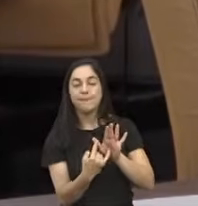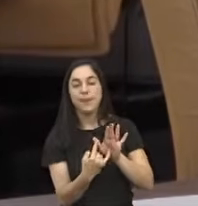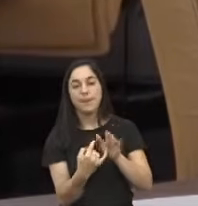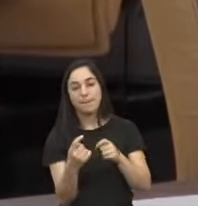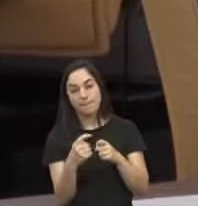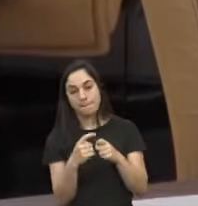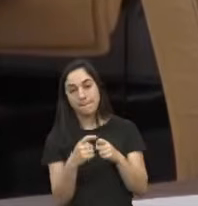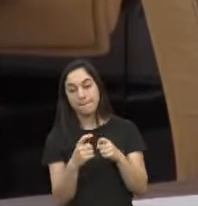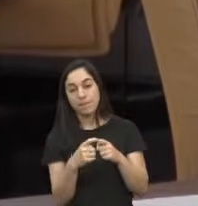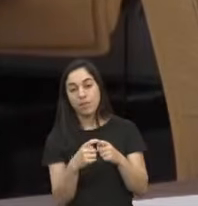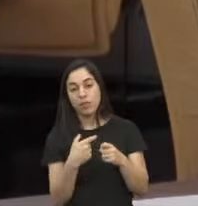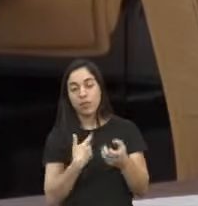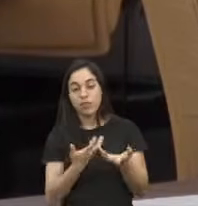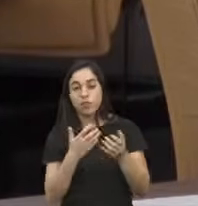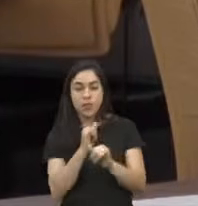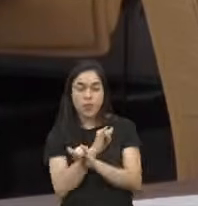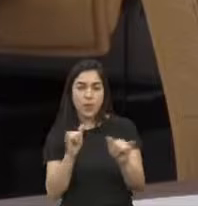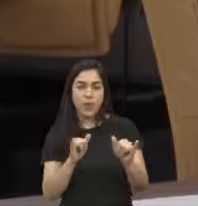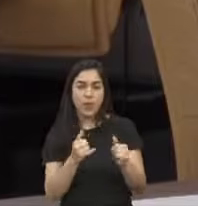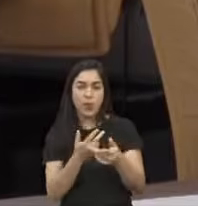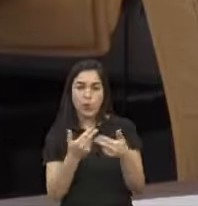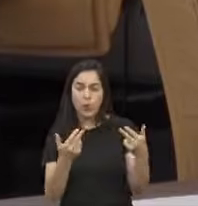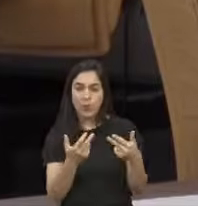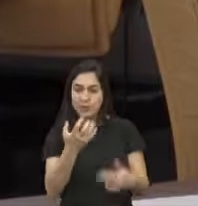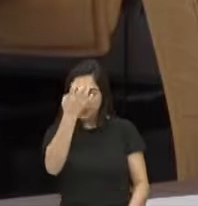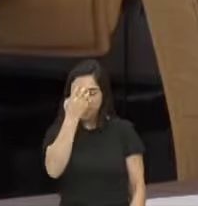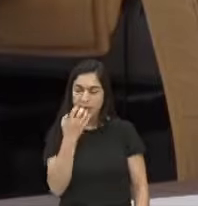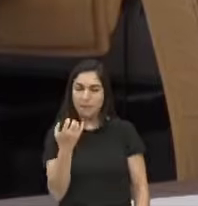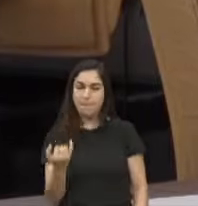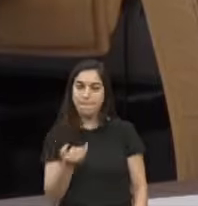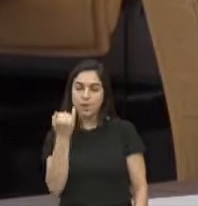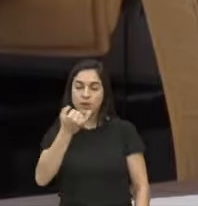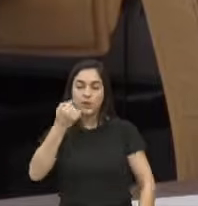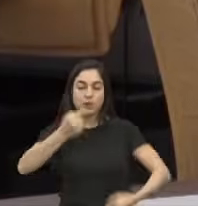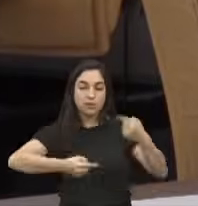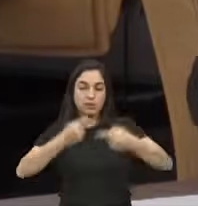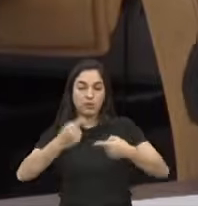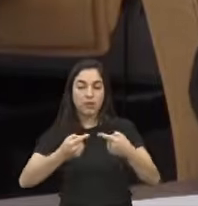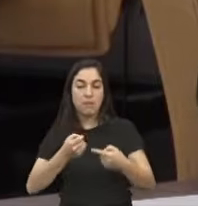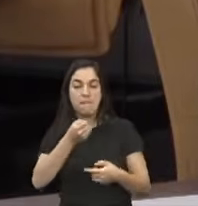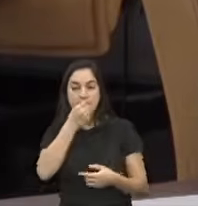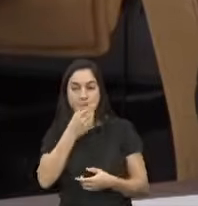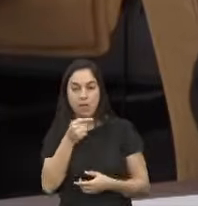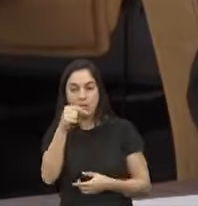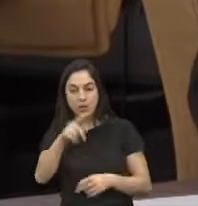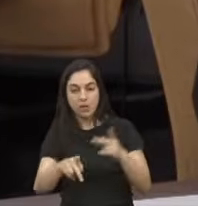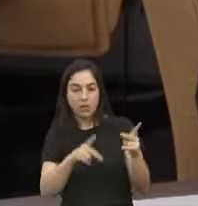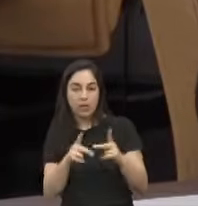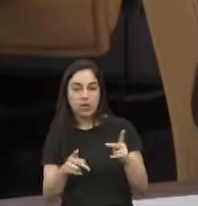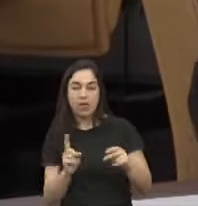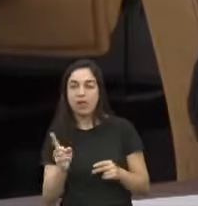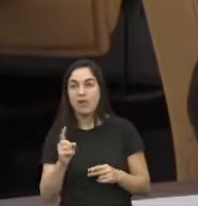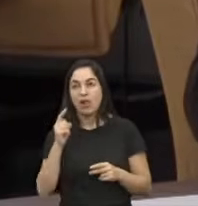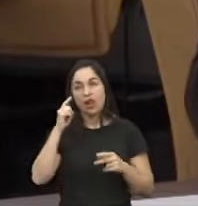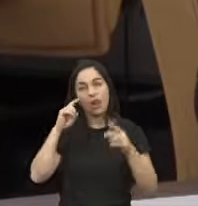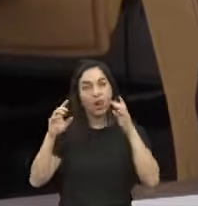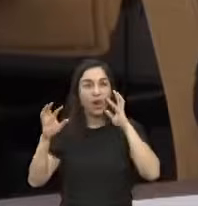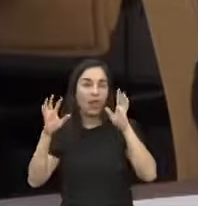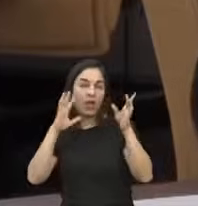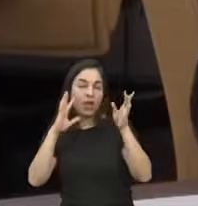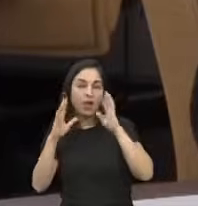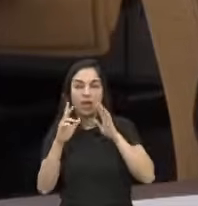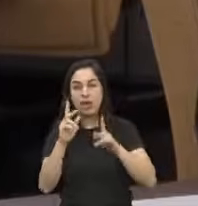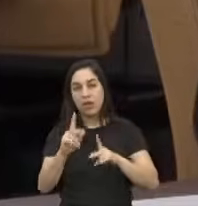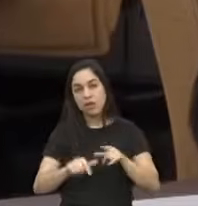aqui. E quero dizer que discutir coisas sérias é discutir o que gera impacto para a população. Não viver nesse mundo idílico, nesse sonho febril, em que o trabalho do